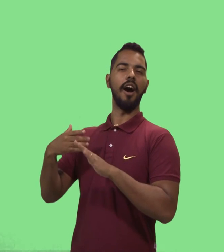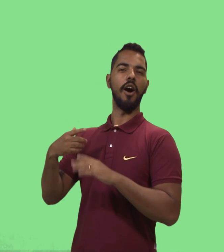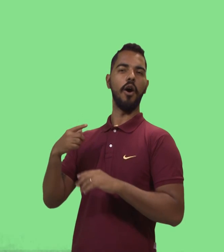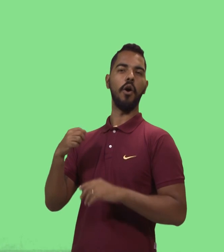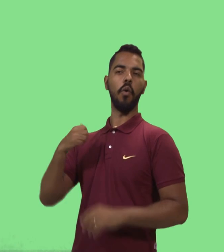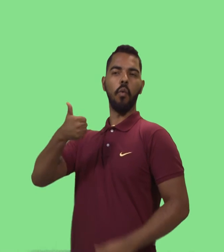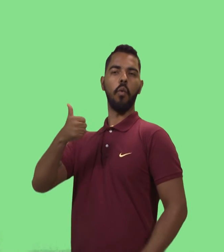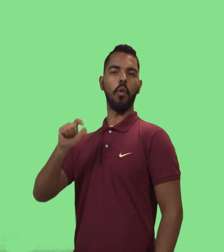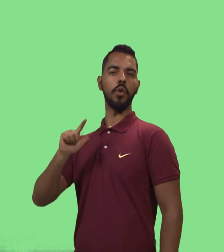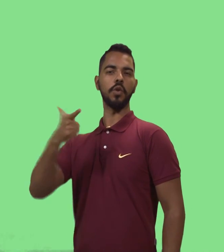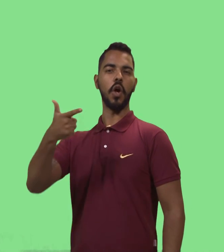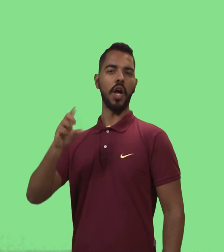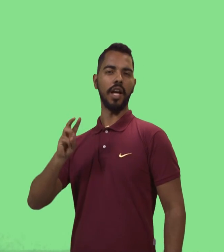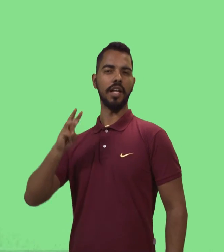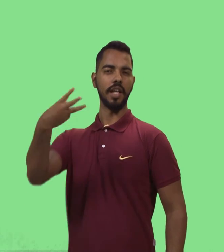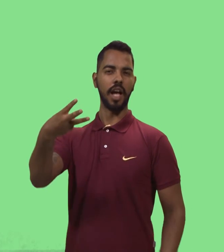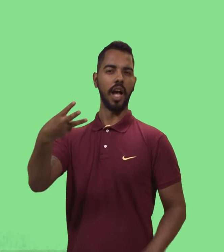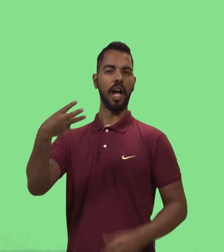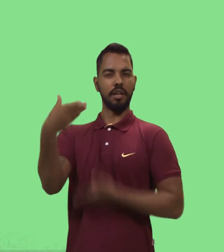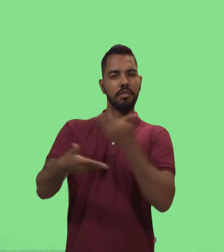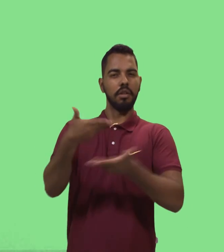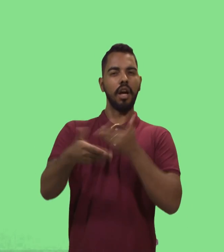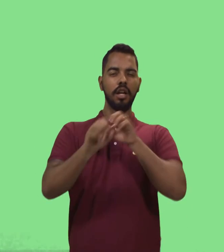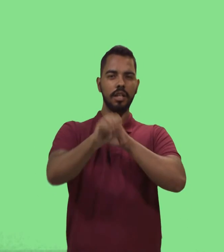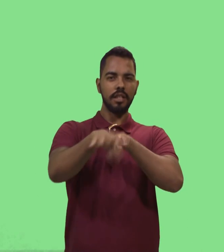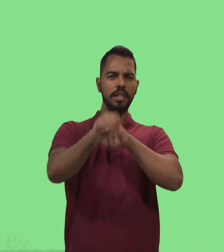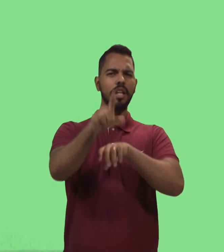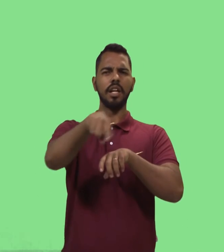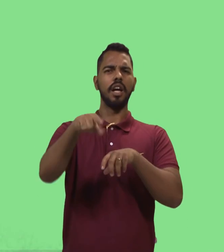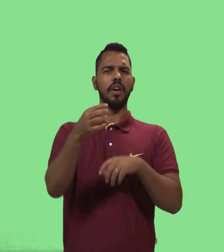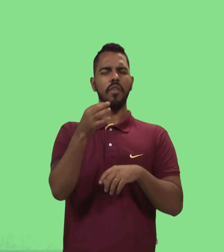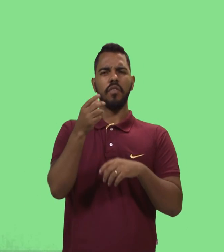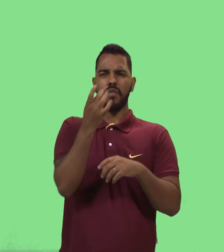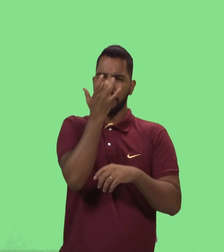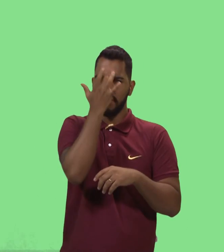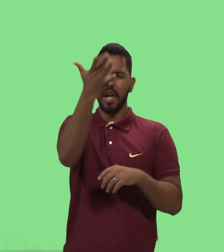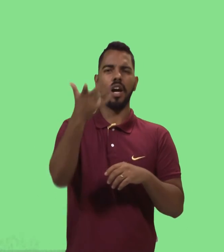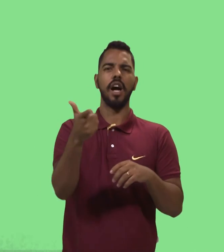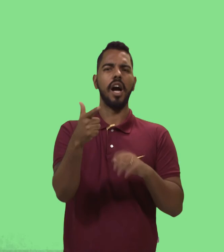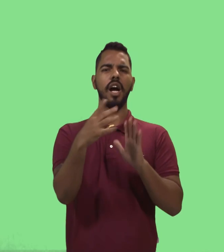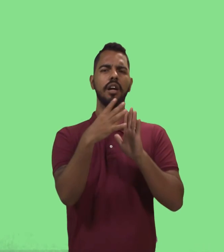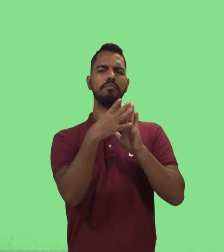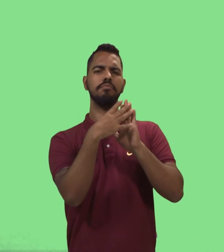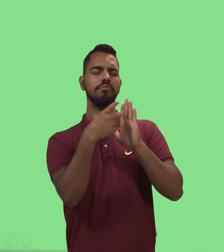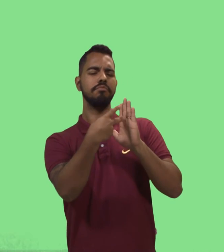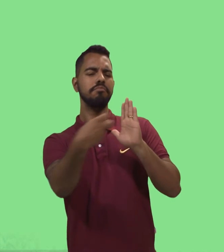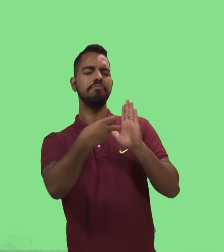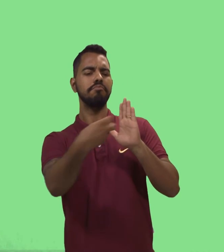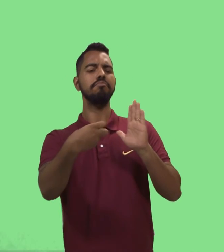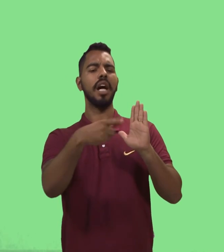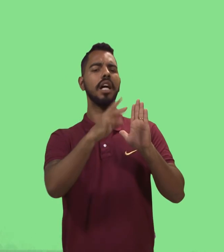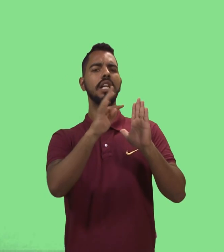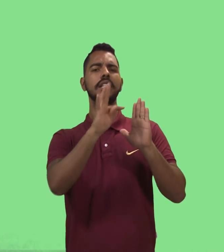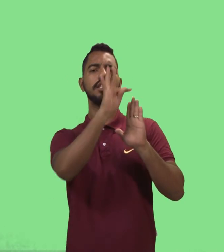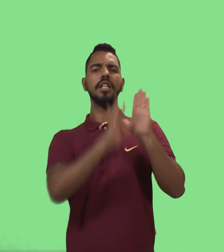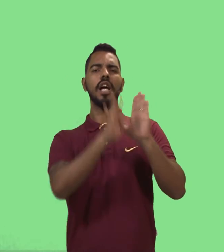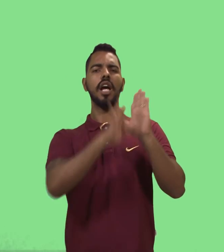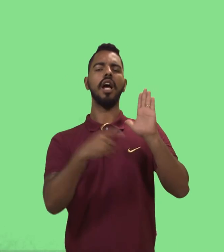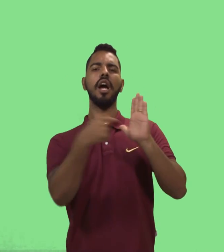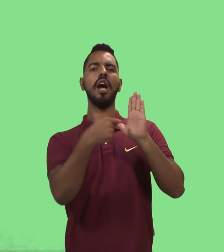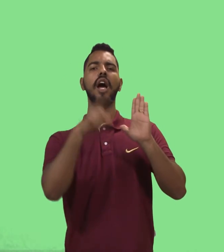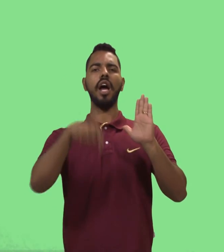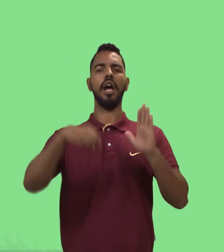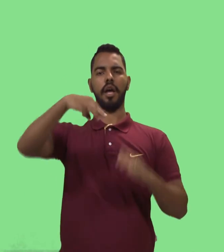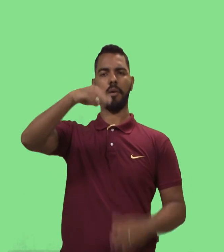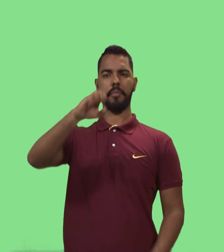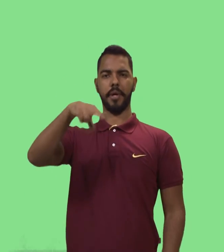sobre a variedade de textos que circulam no meio empresarial, ficou fácil reconhecer o texto que compõe o memorando,